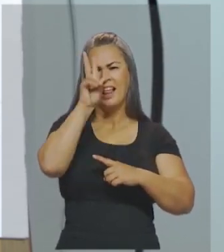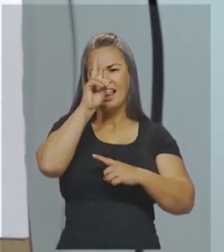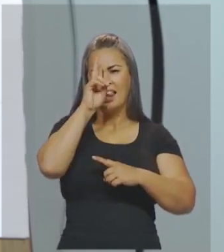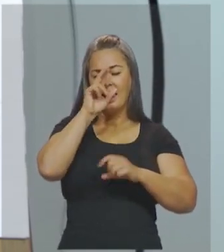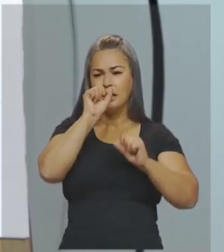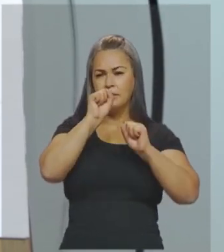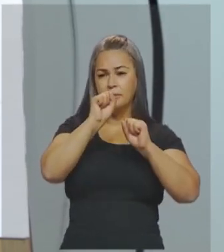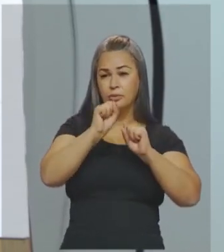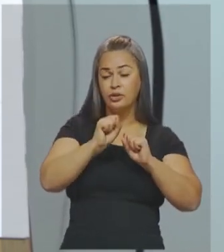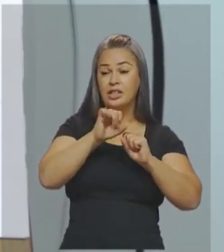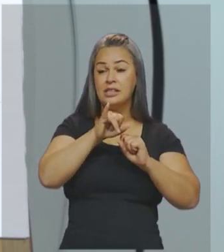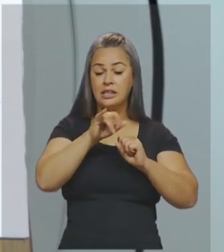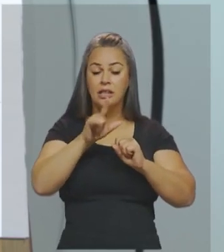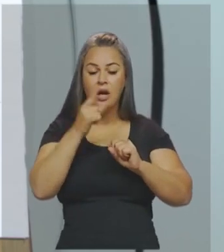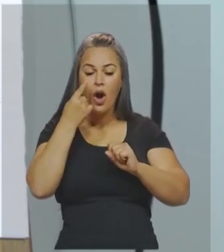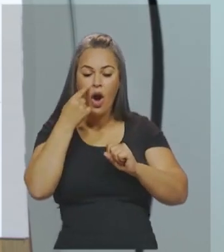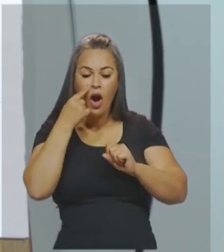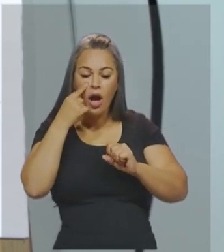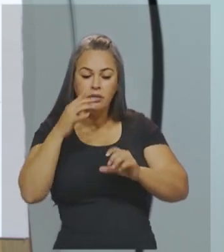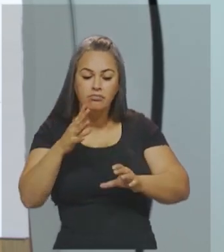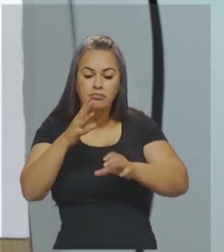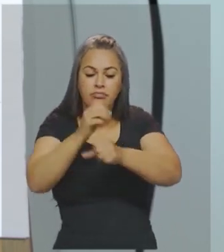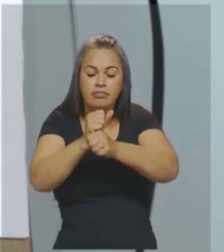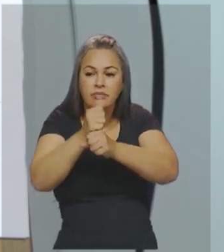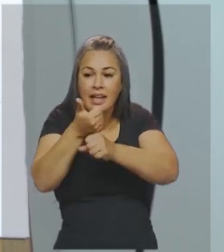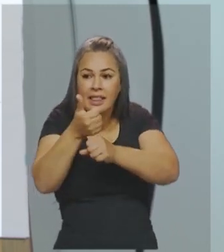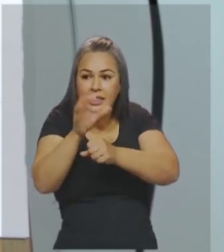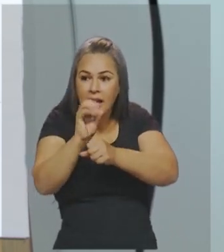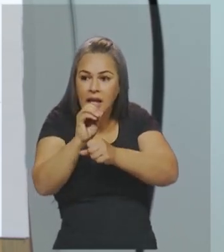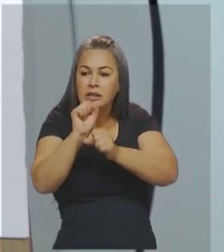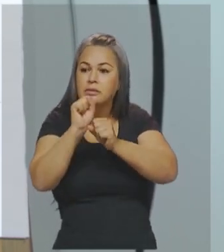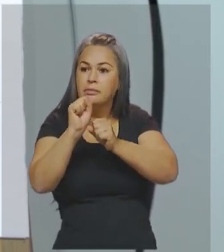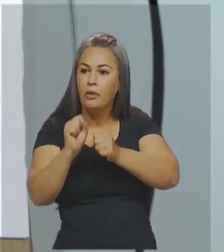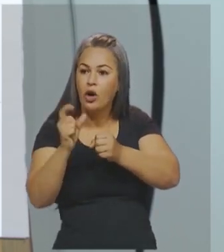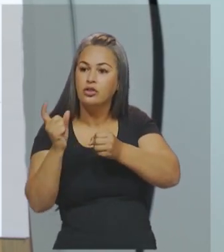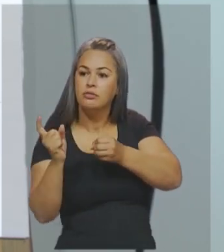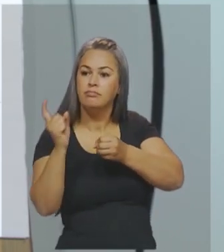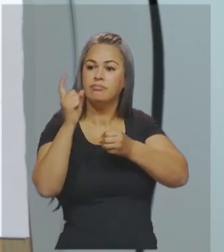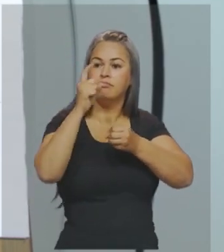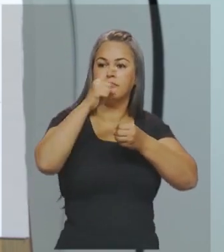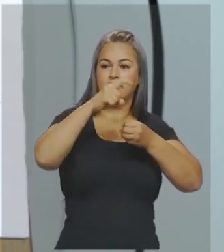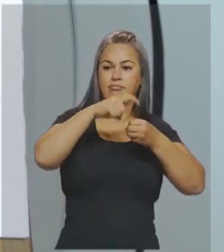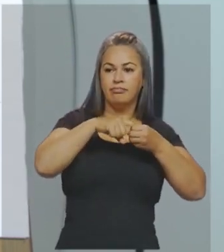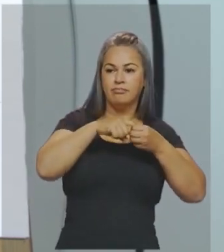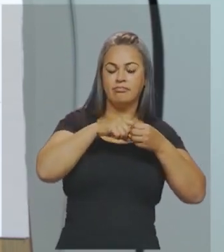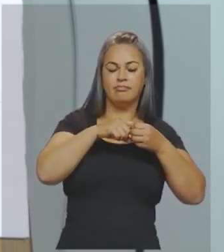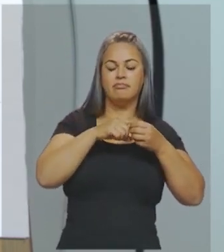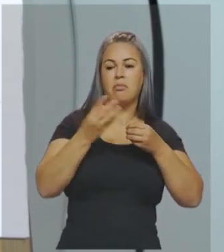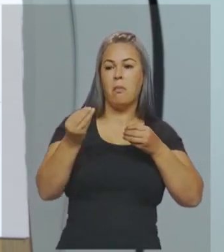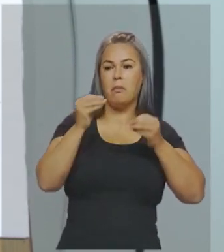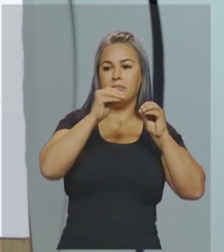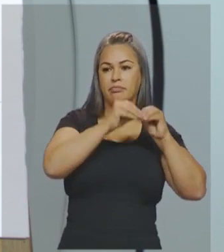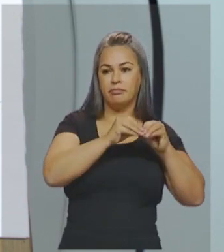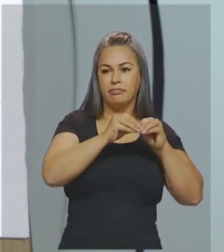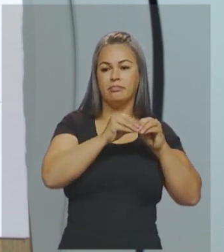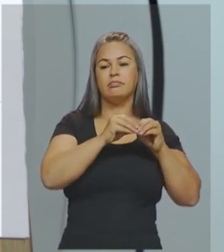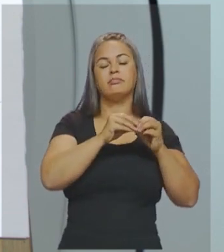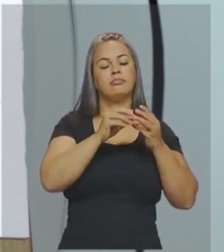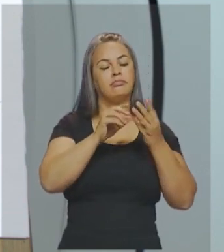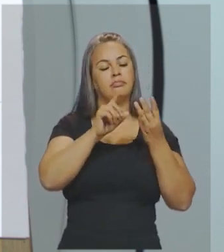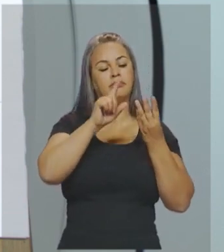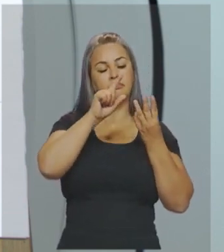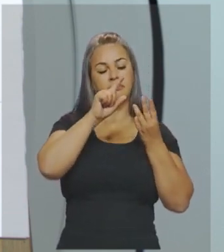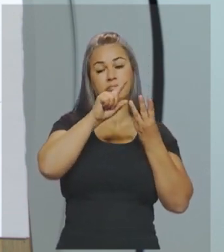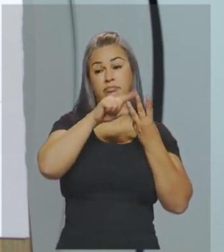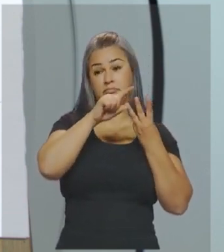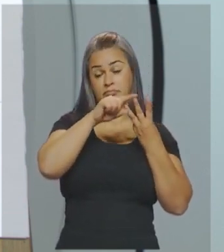quando inteira 10 elementos na unidade, eu agrupo, forma uma dezena, certo? Então, a dezena tem o